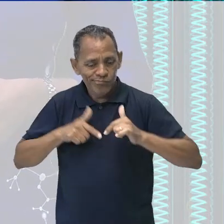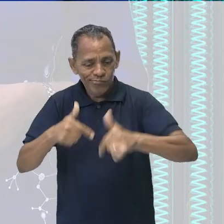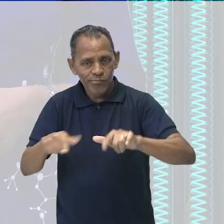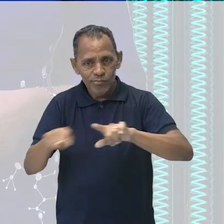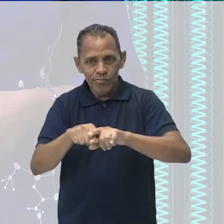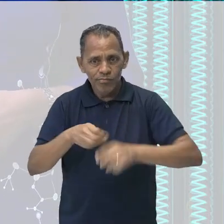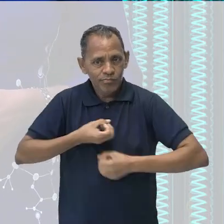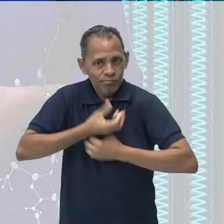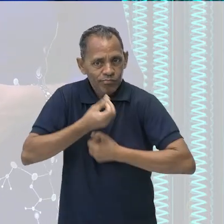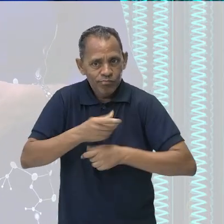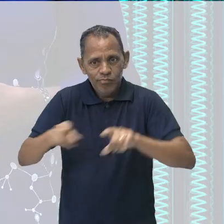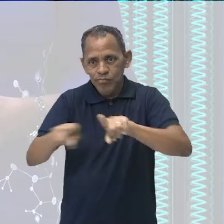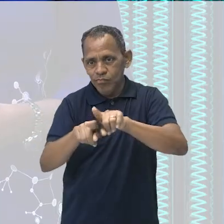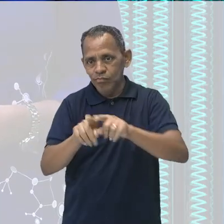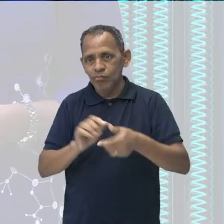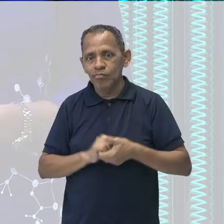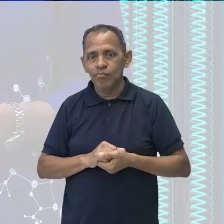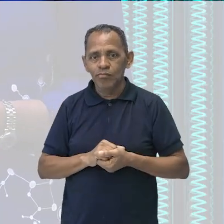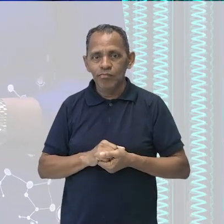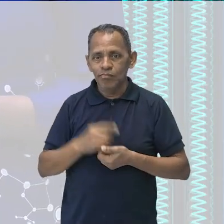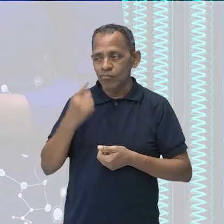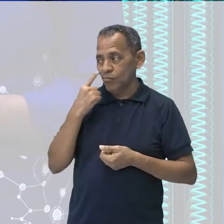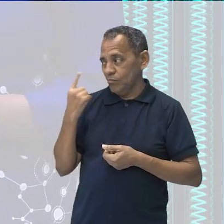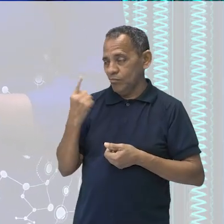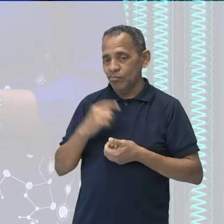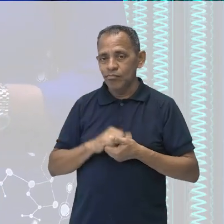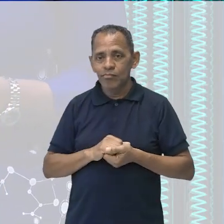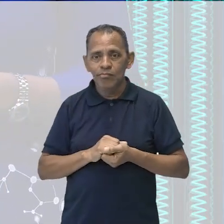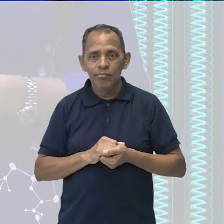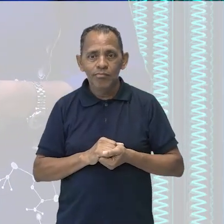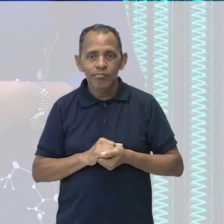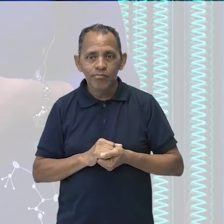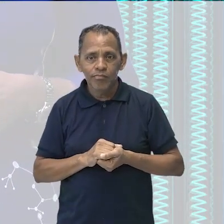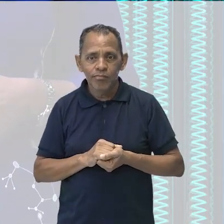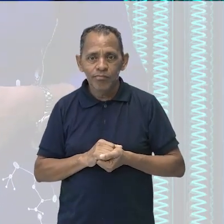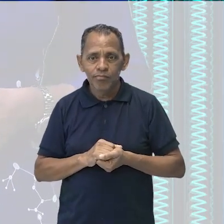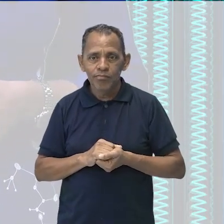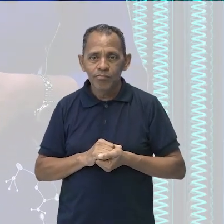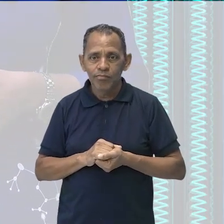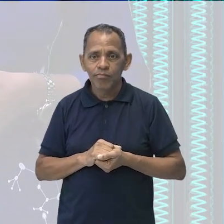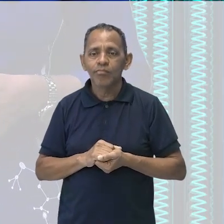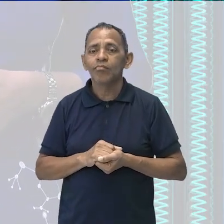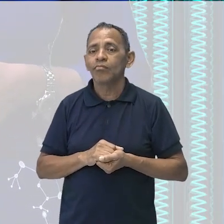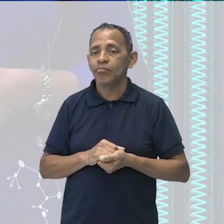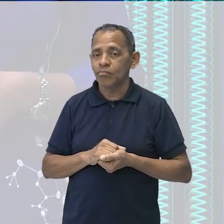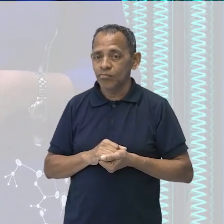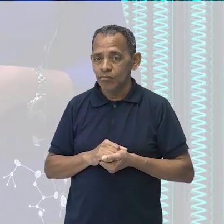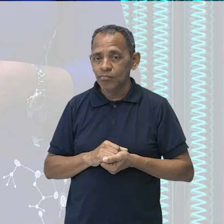e atuação expressiva, como vocês podem ver. O